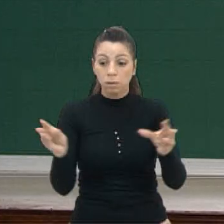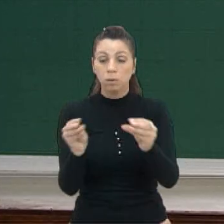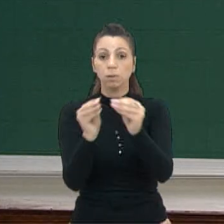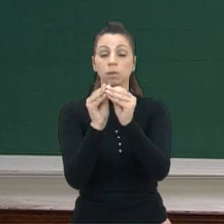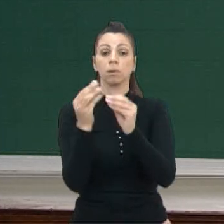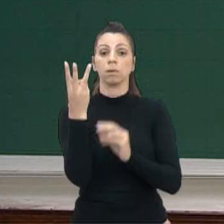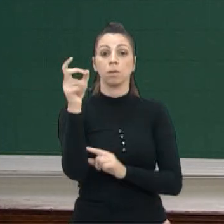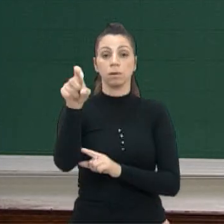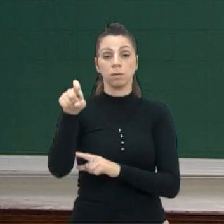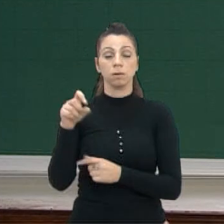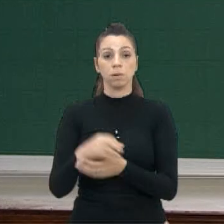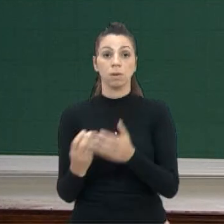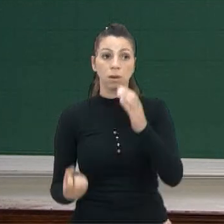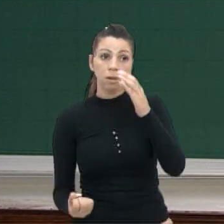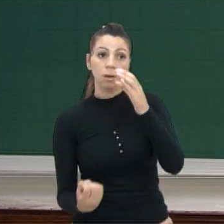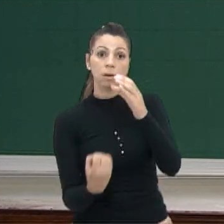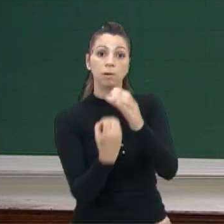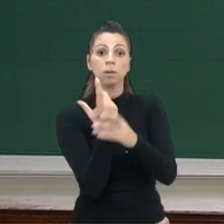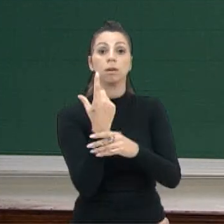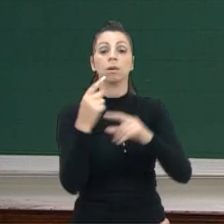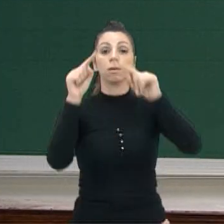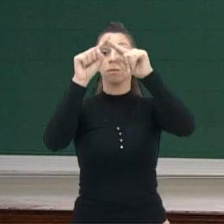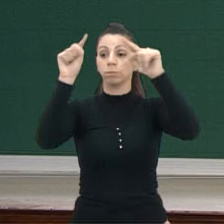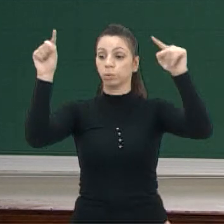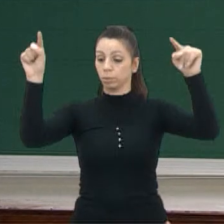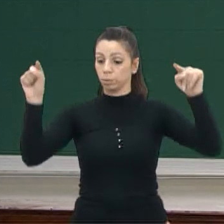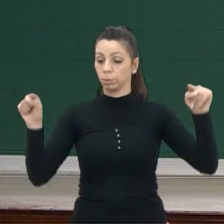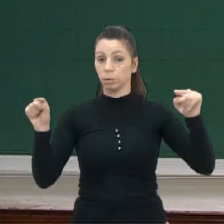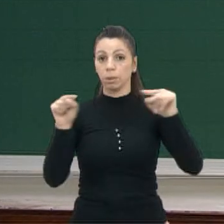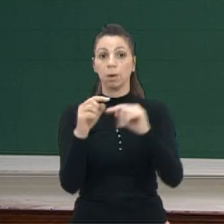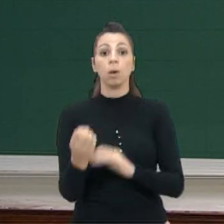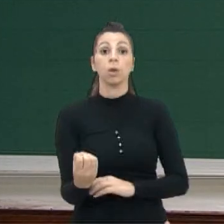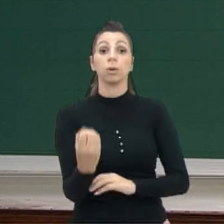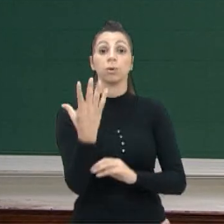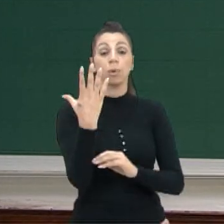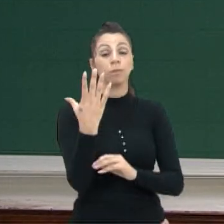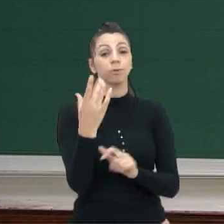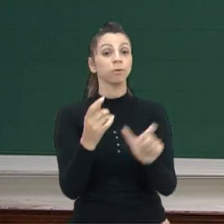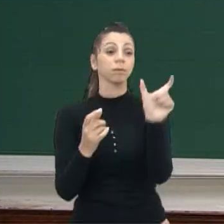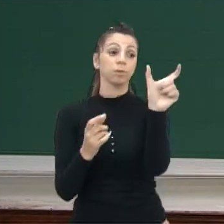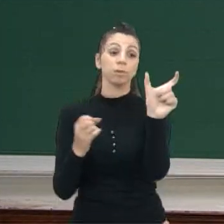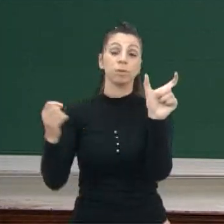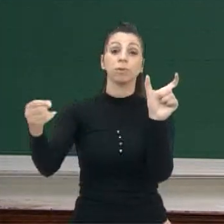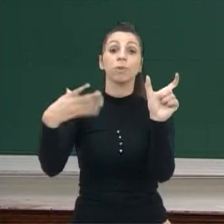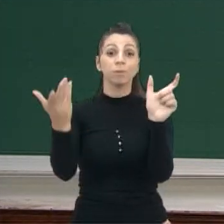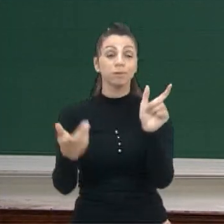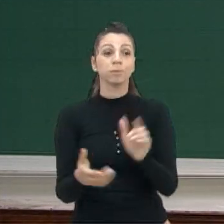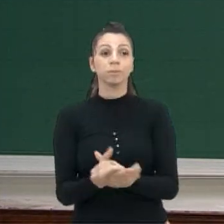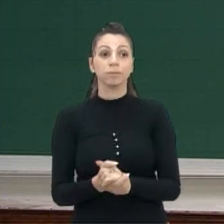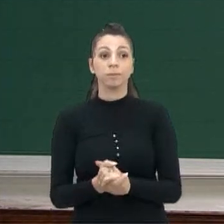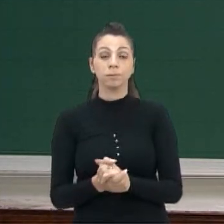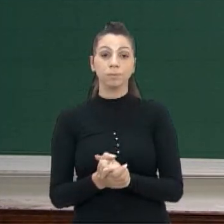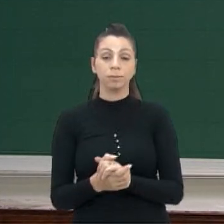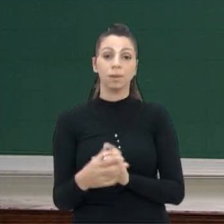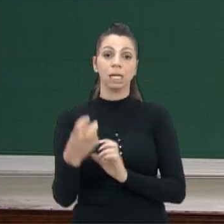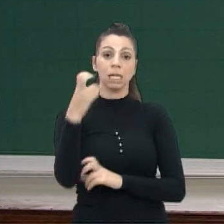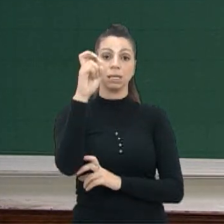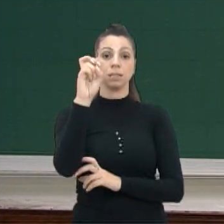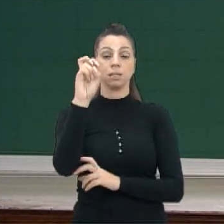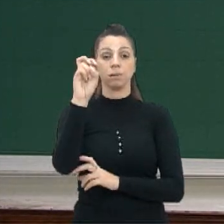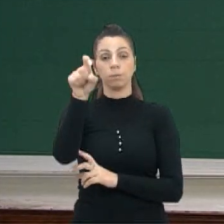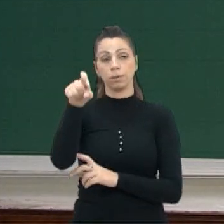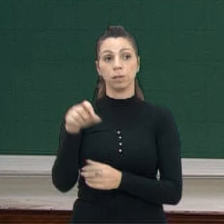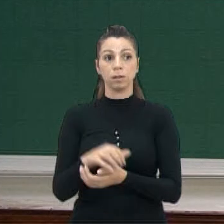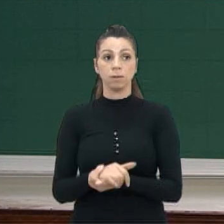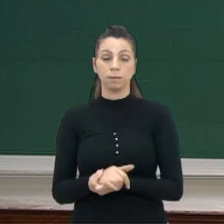dois, eu criei um retângulo novo que pode ser representado por um monômio novo. Qual é esse monômio? O monômio é o 5x.